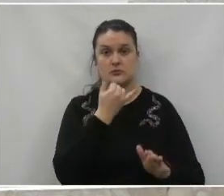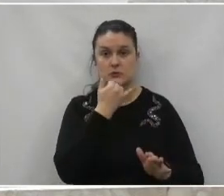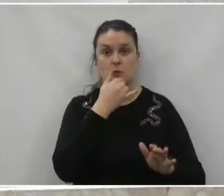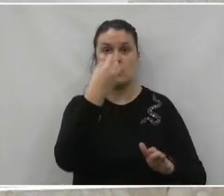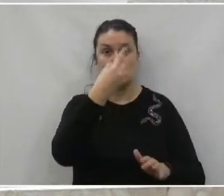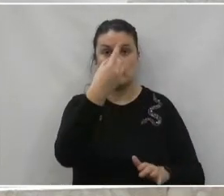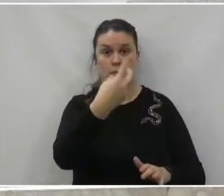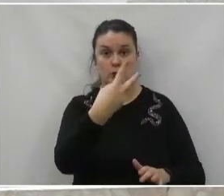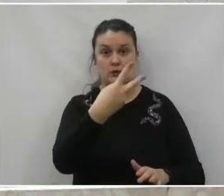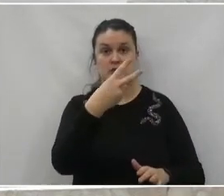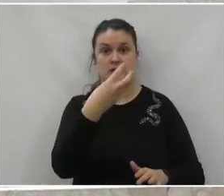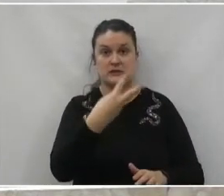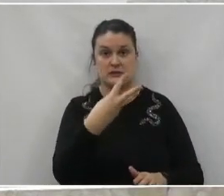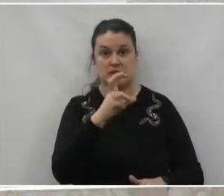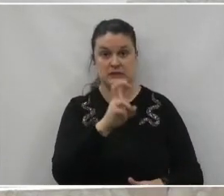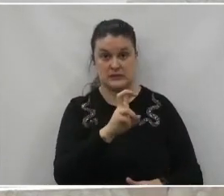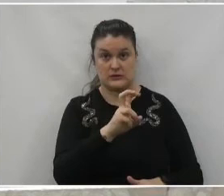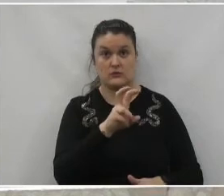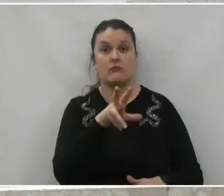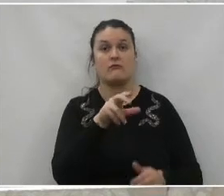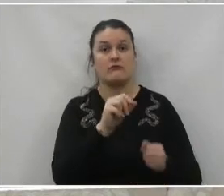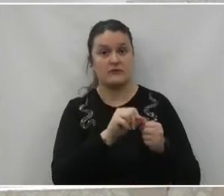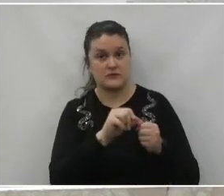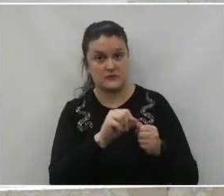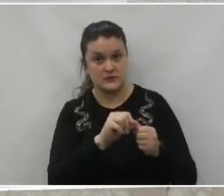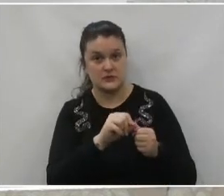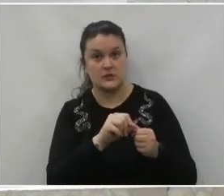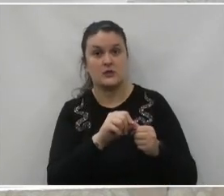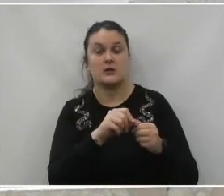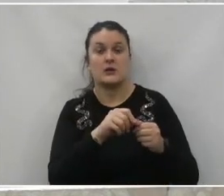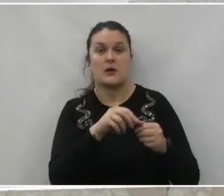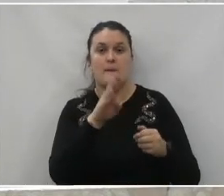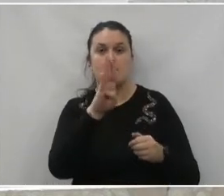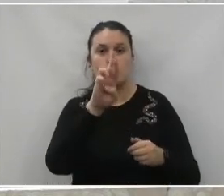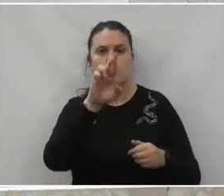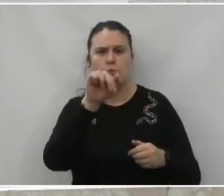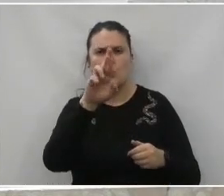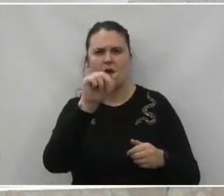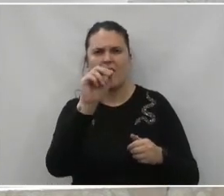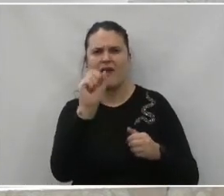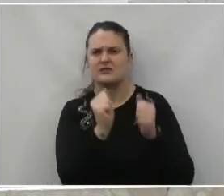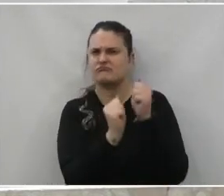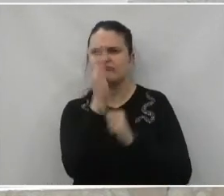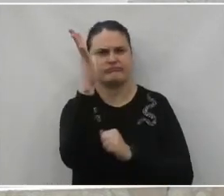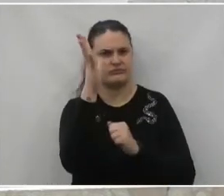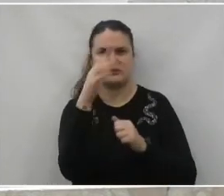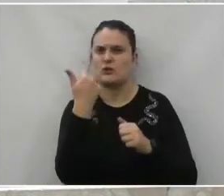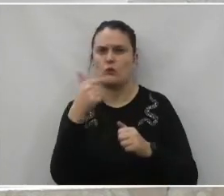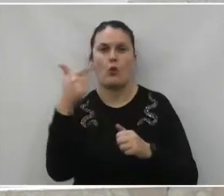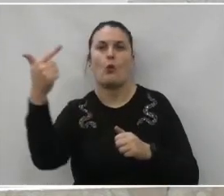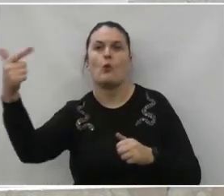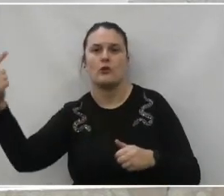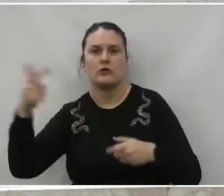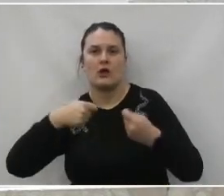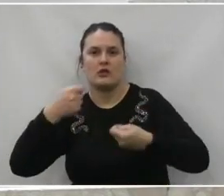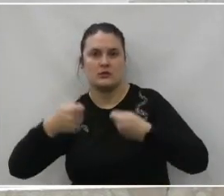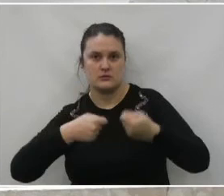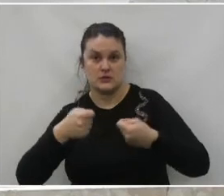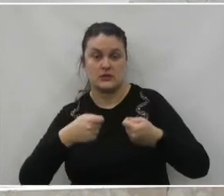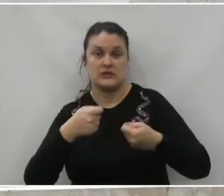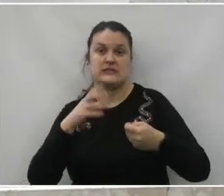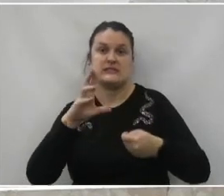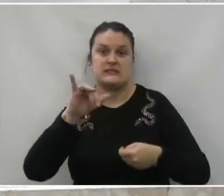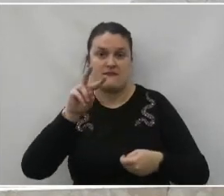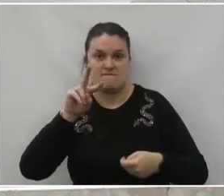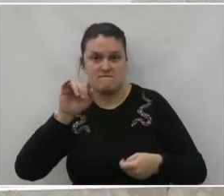1, 2, 3 e 5 poderão ser aplicadas cumulativamente, sem prejuízo e outras sanções administrativas,